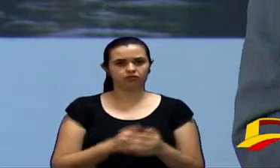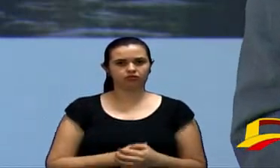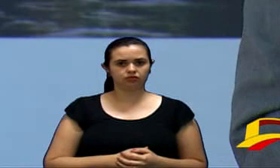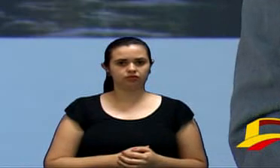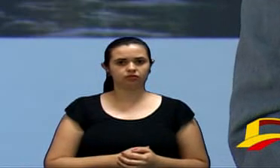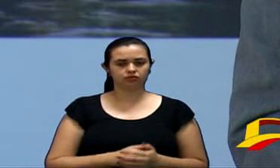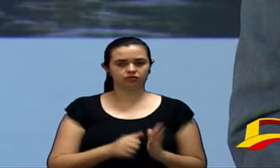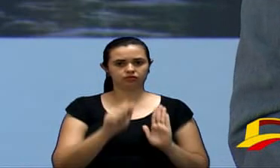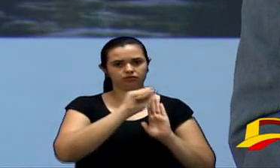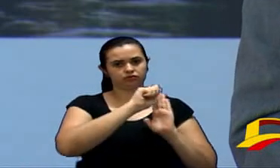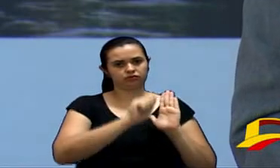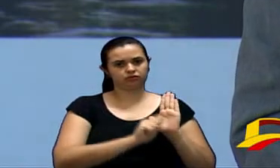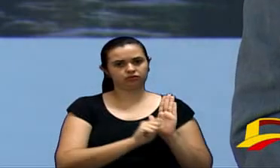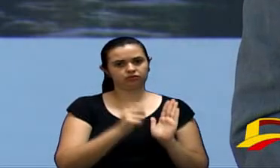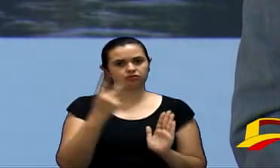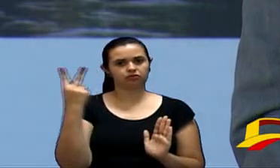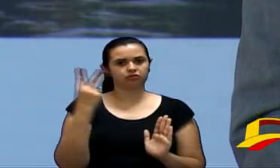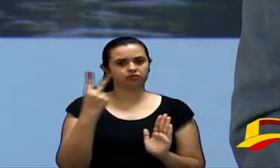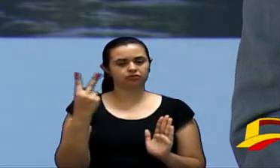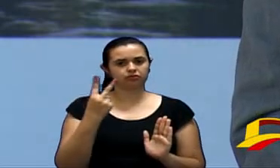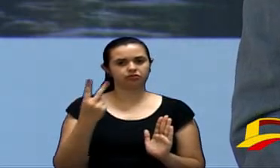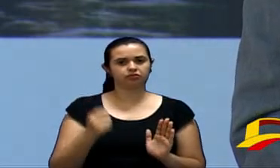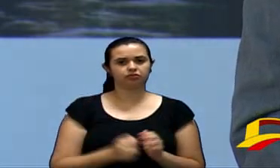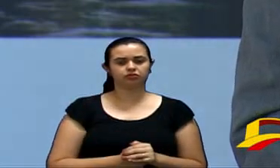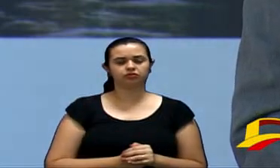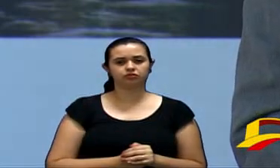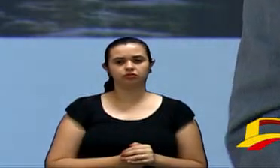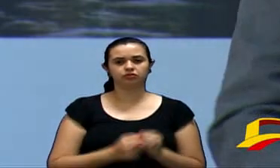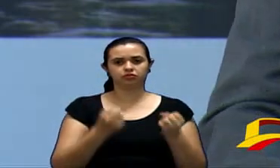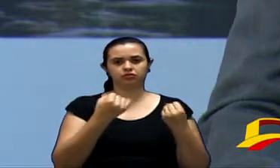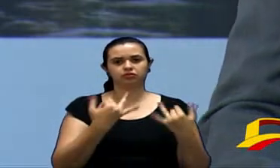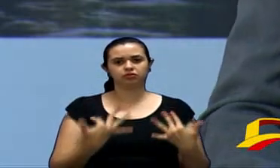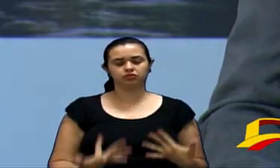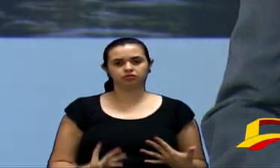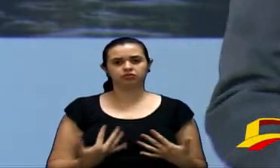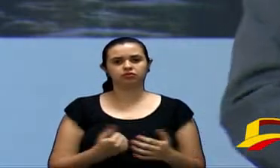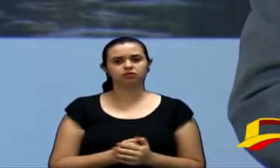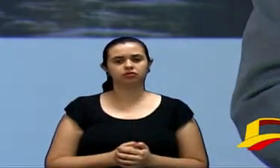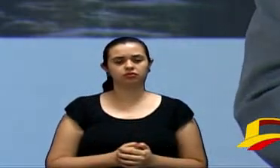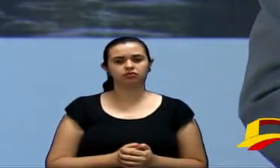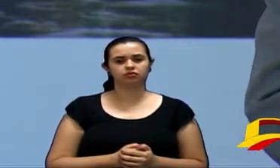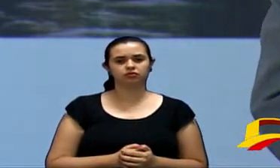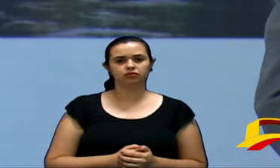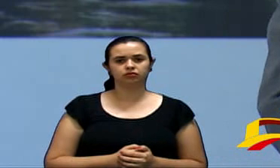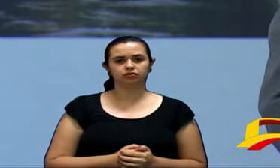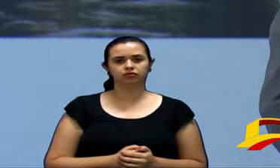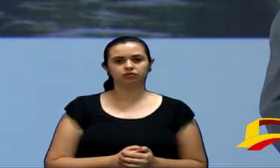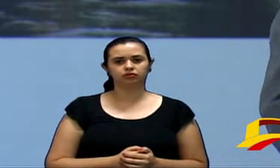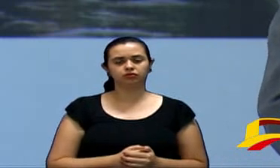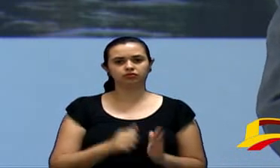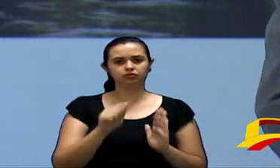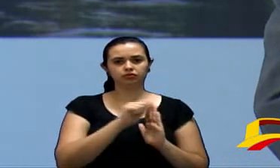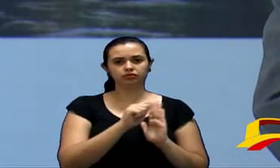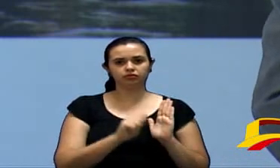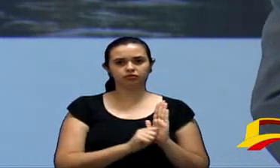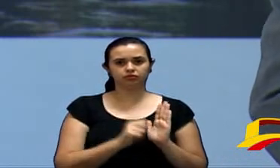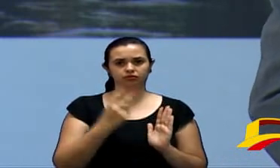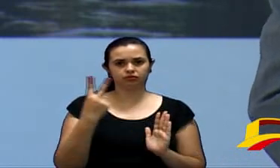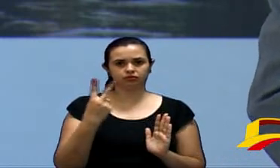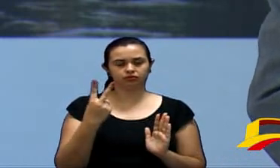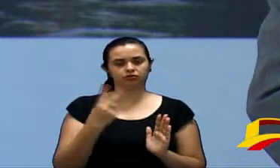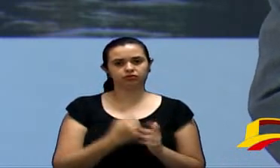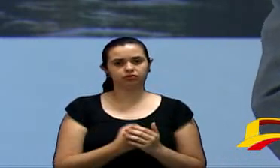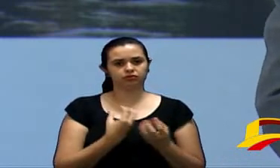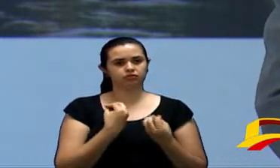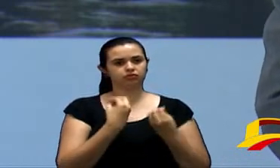artigo 2º do referido convênio, e artigo coloca o seguinte, o artigo 2º, eu já cedo tempo já para o vereador